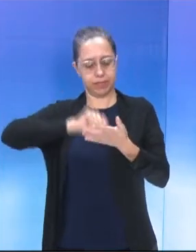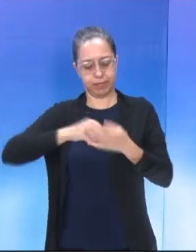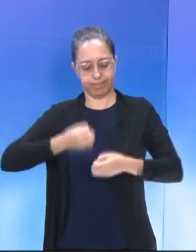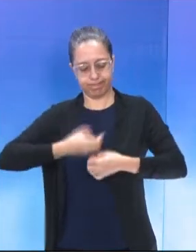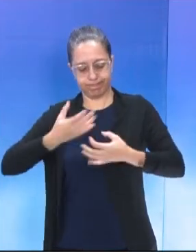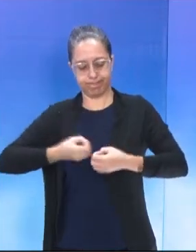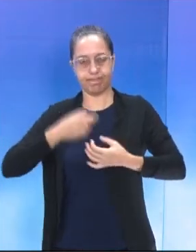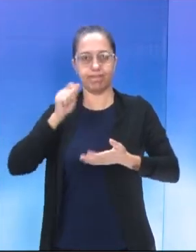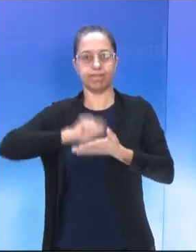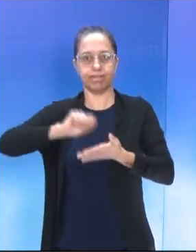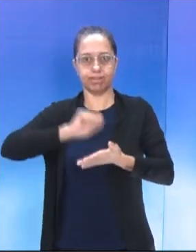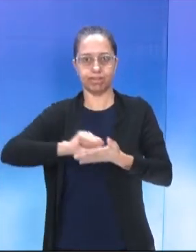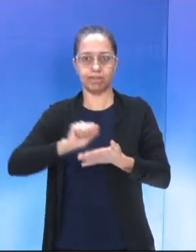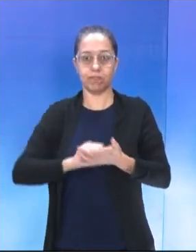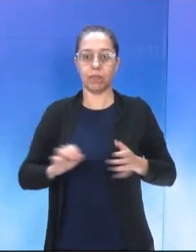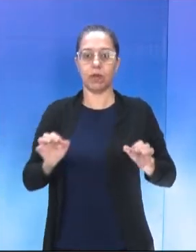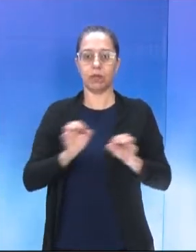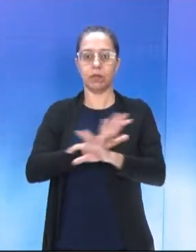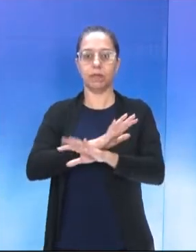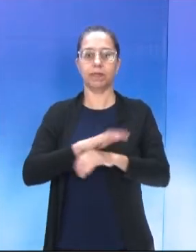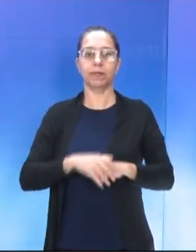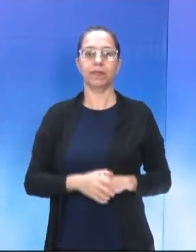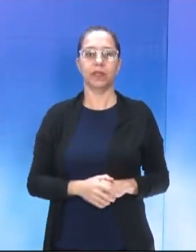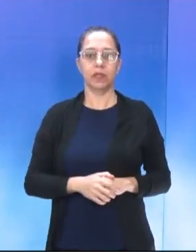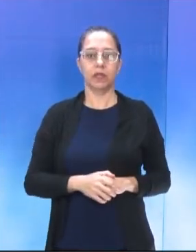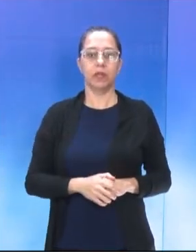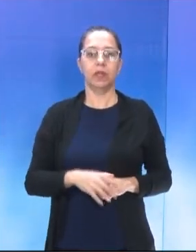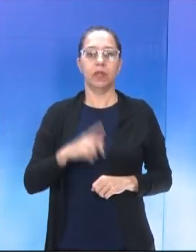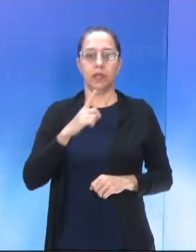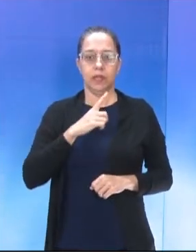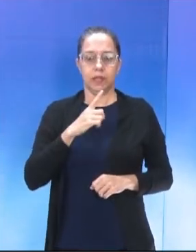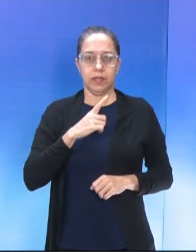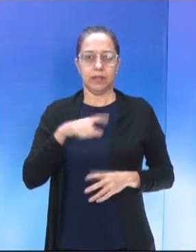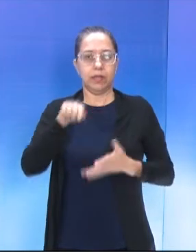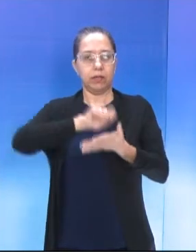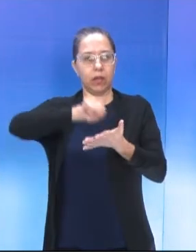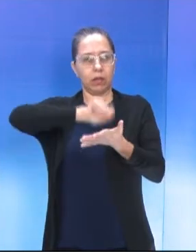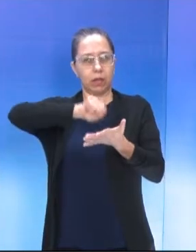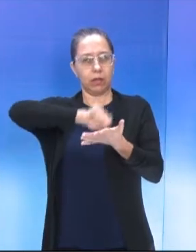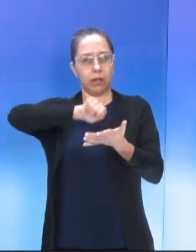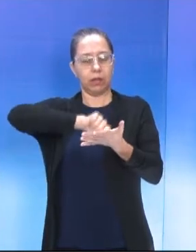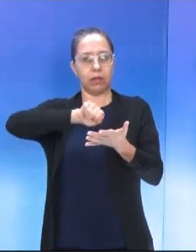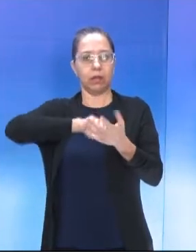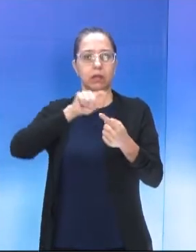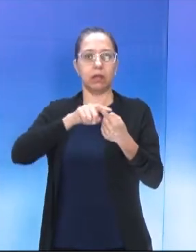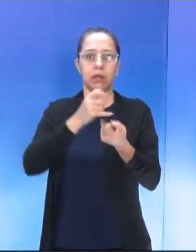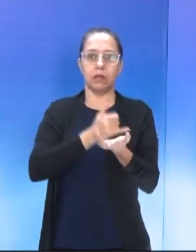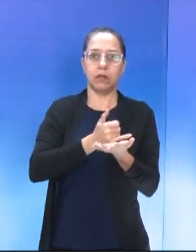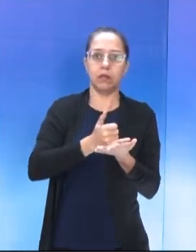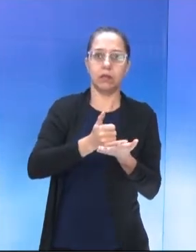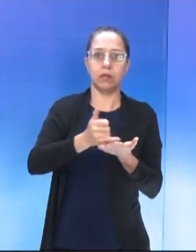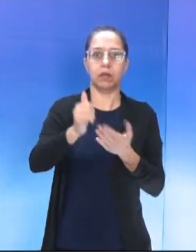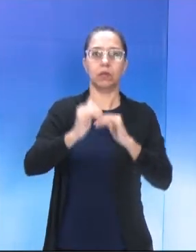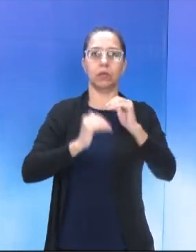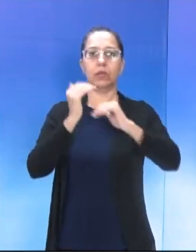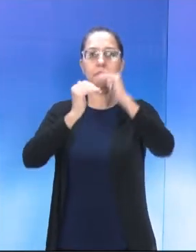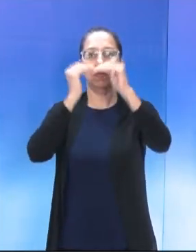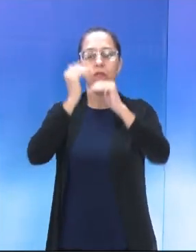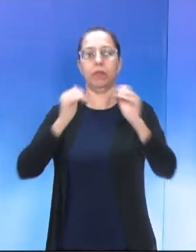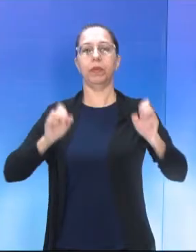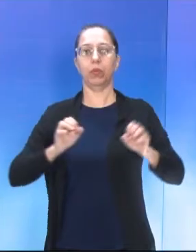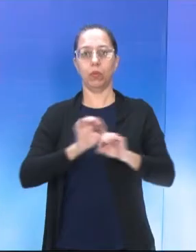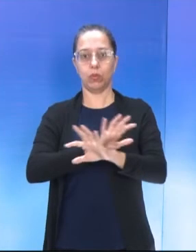conclusão. Rascunho da introdução, rascunho do desenvolvimento, rascunho da conclusão.